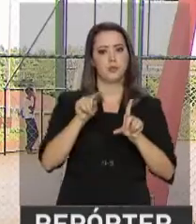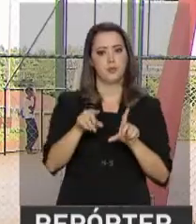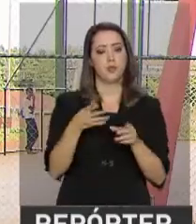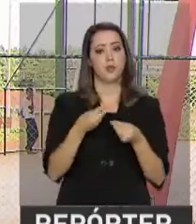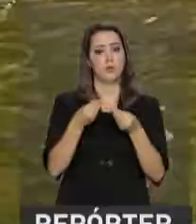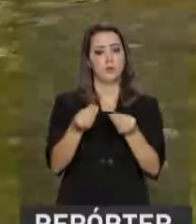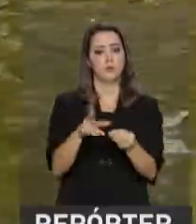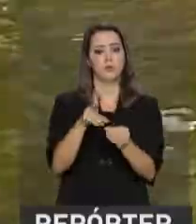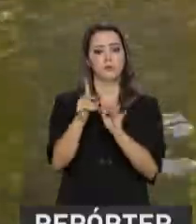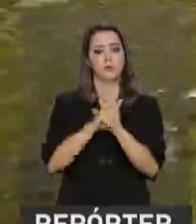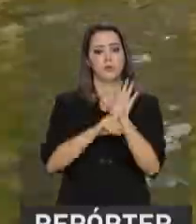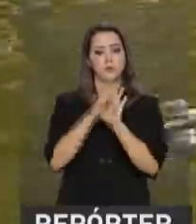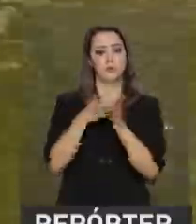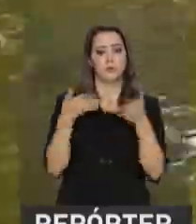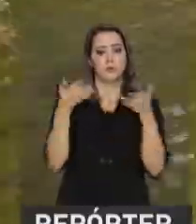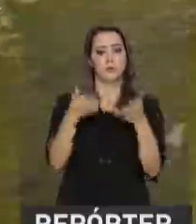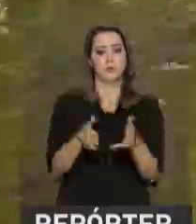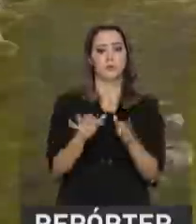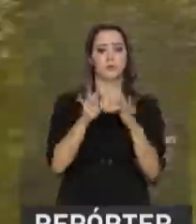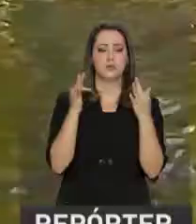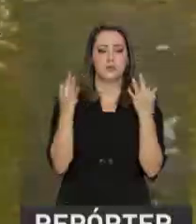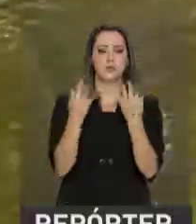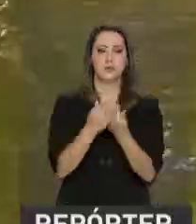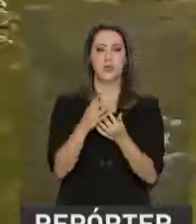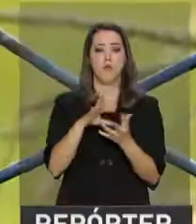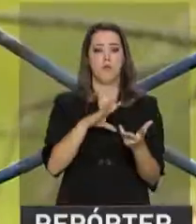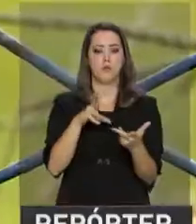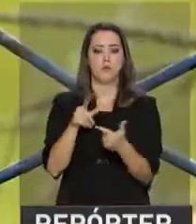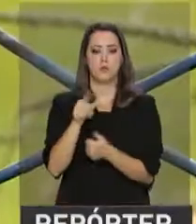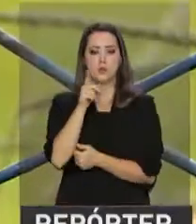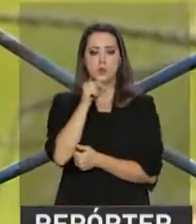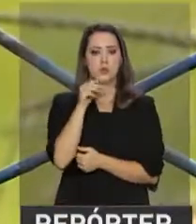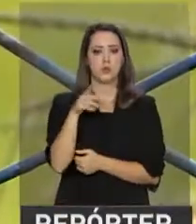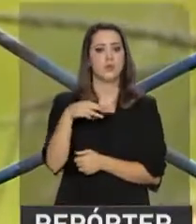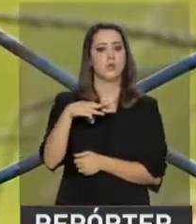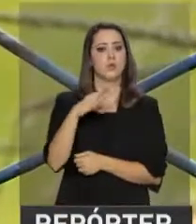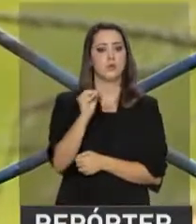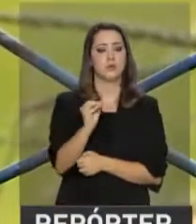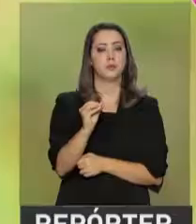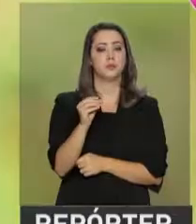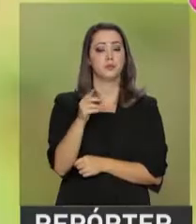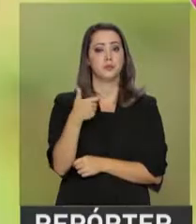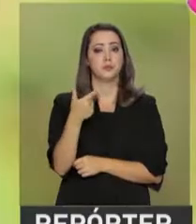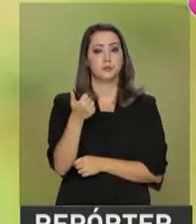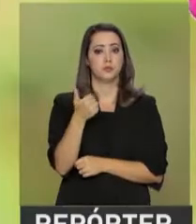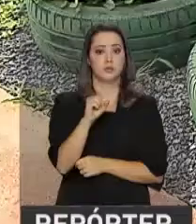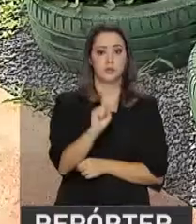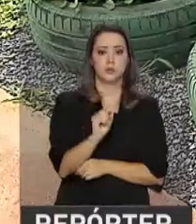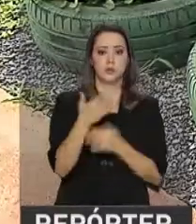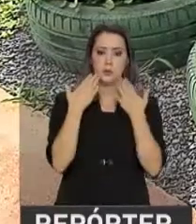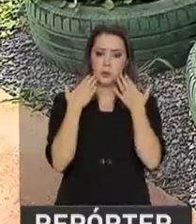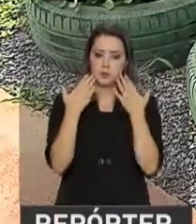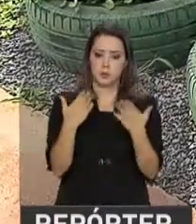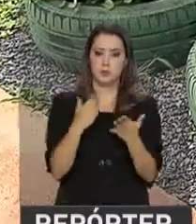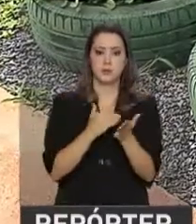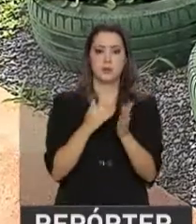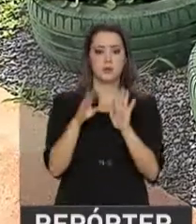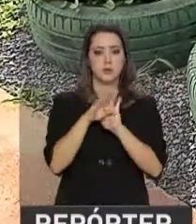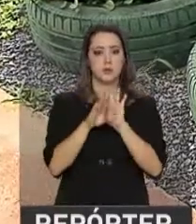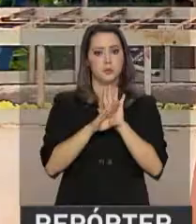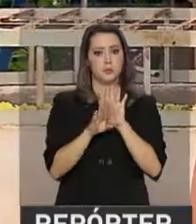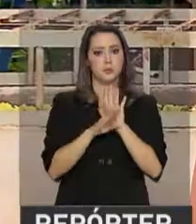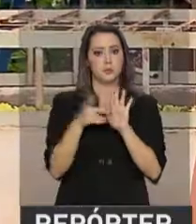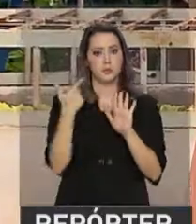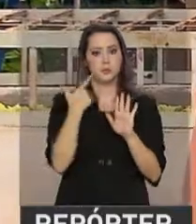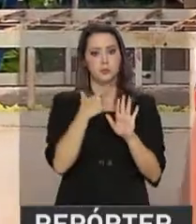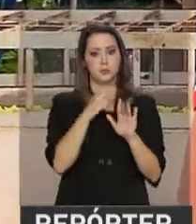ganhou o direito de participar do fórum mundial da água em março de 2018 para apresentar a iniciativa vencedora